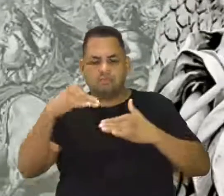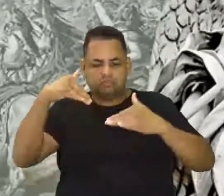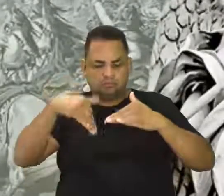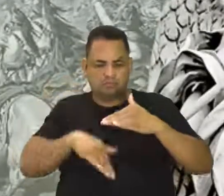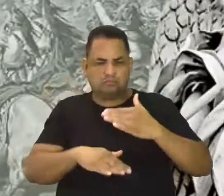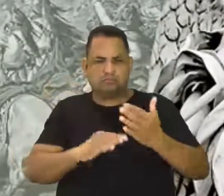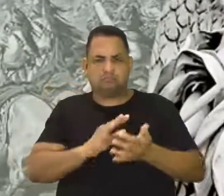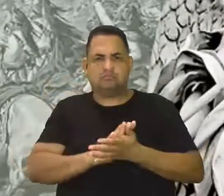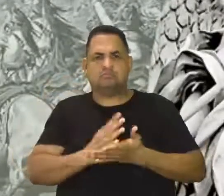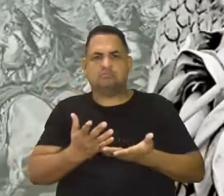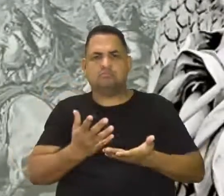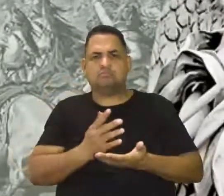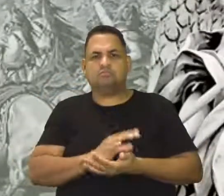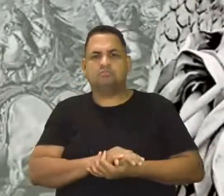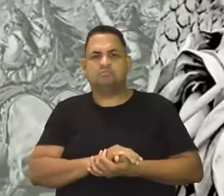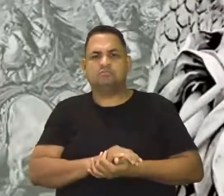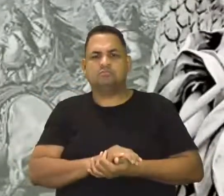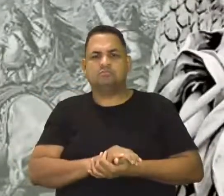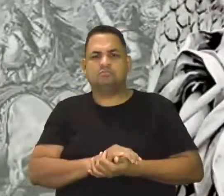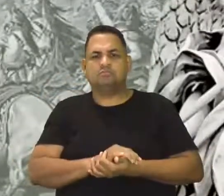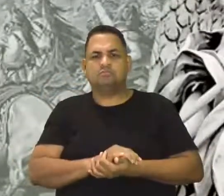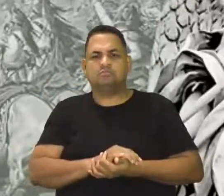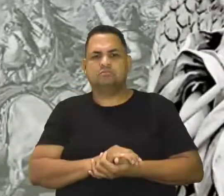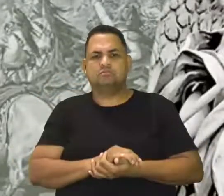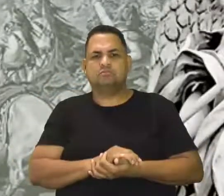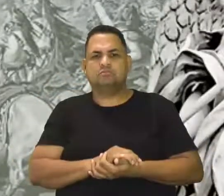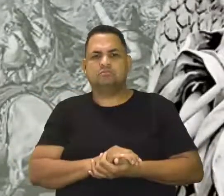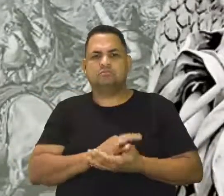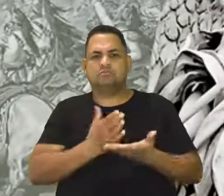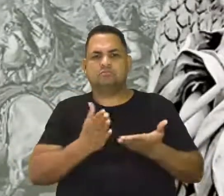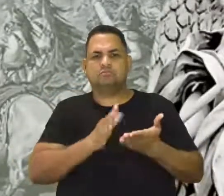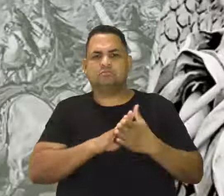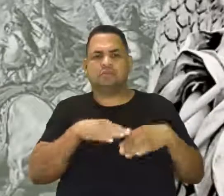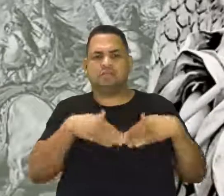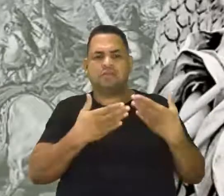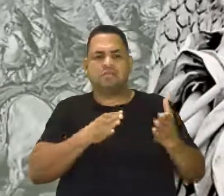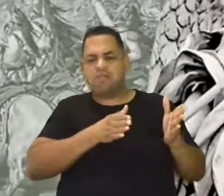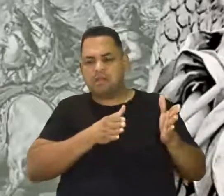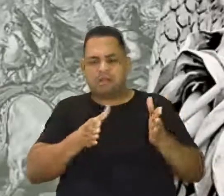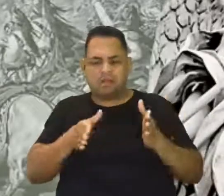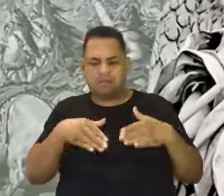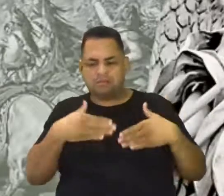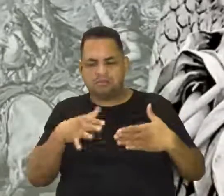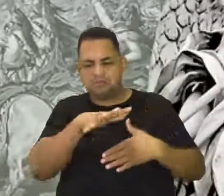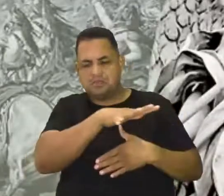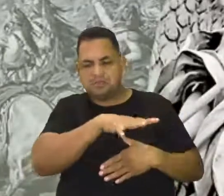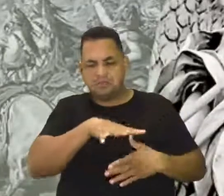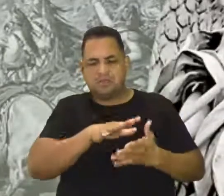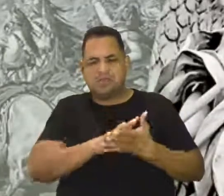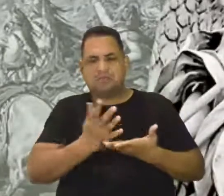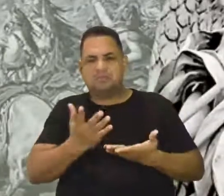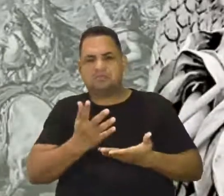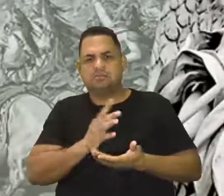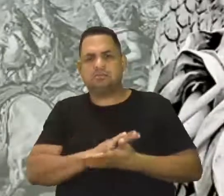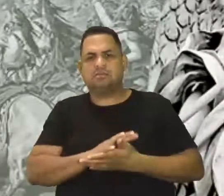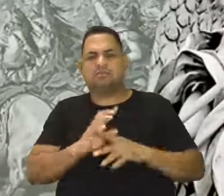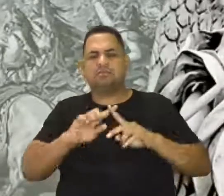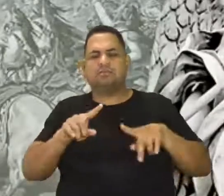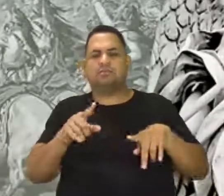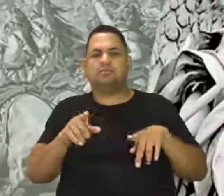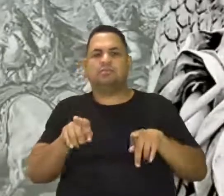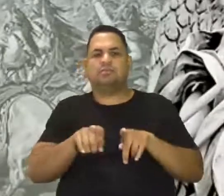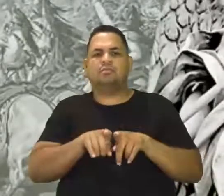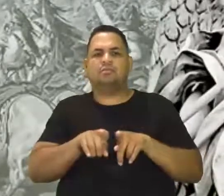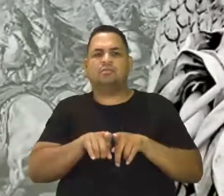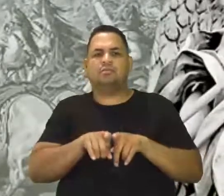ele serve só que aí iria virar um uma área de pregação e etc olha só só que